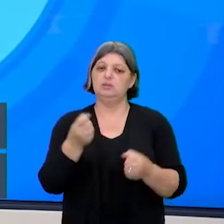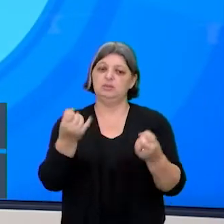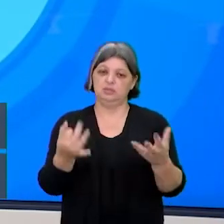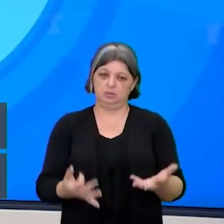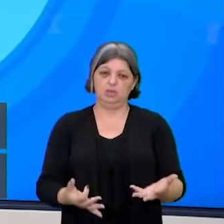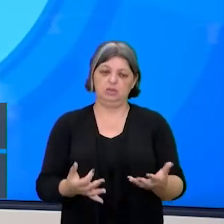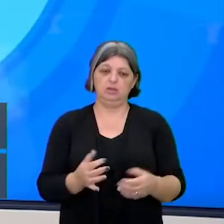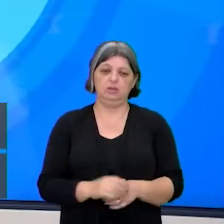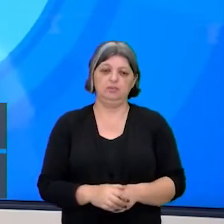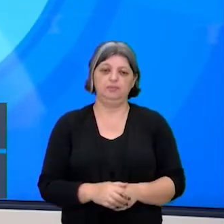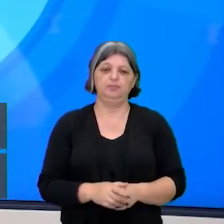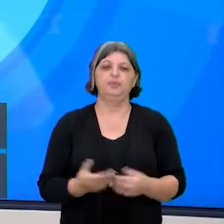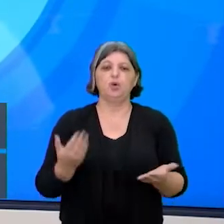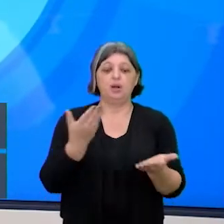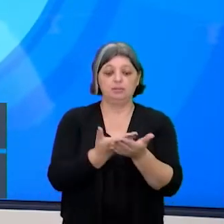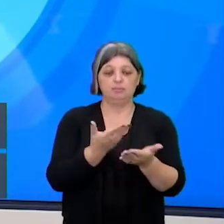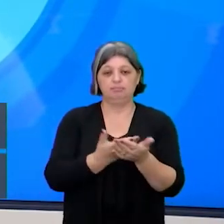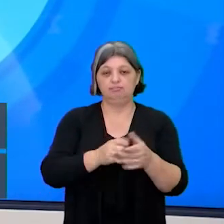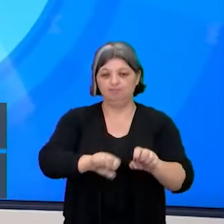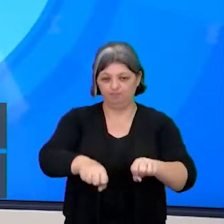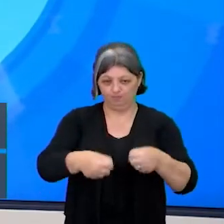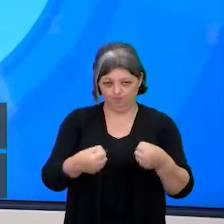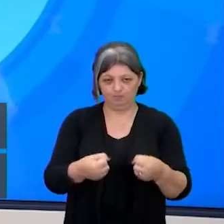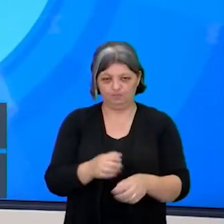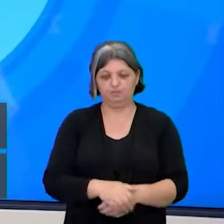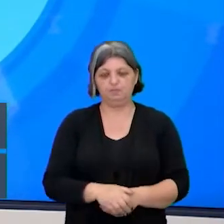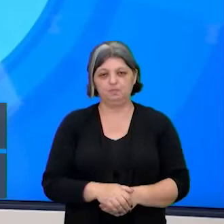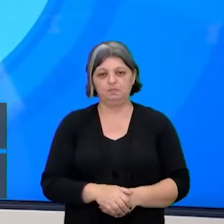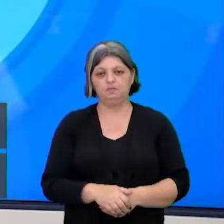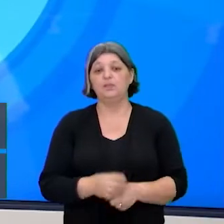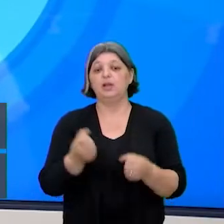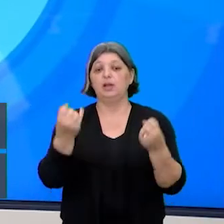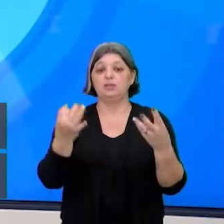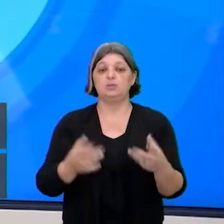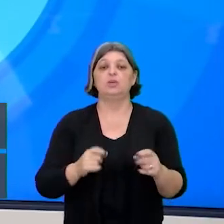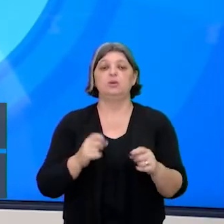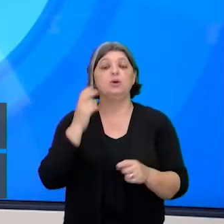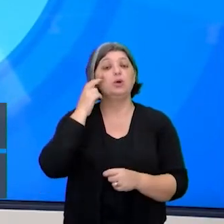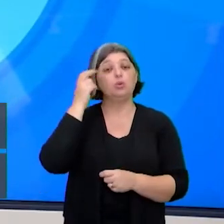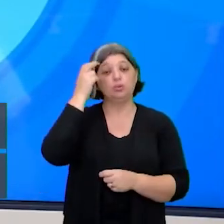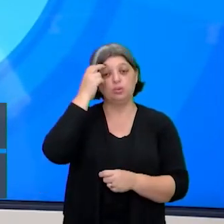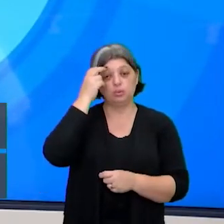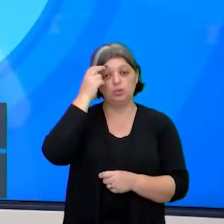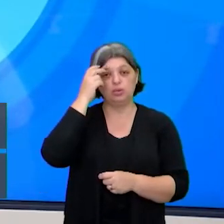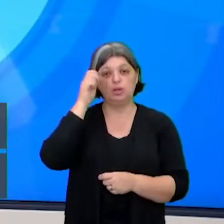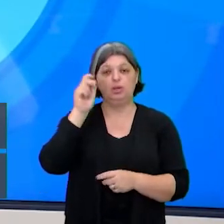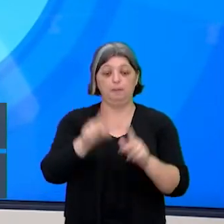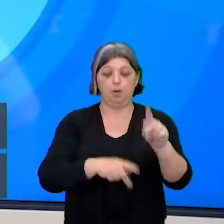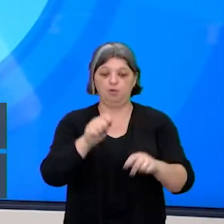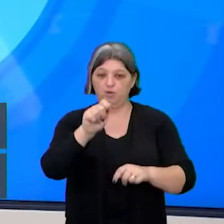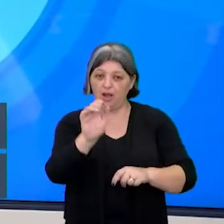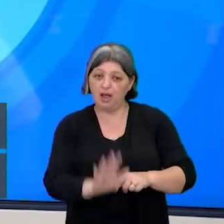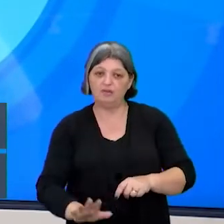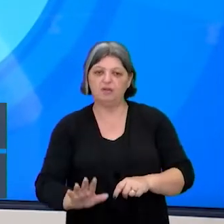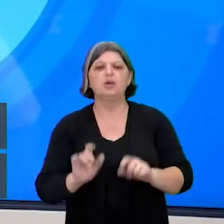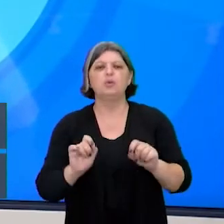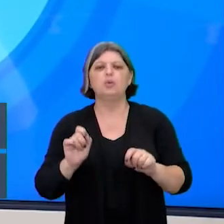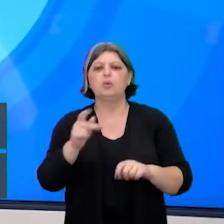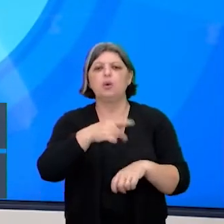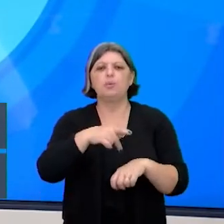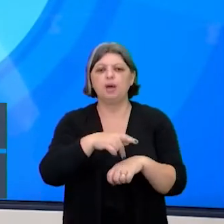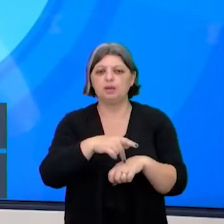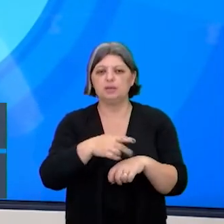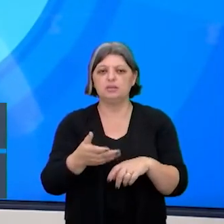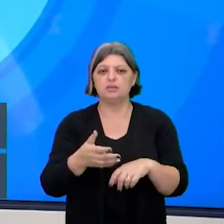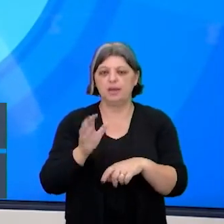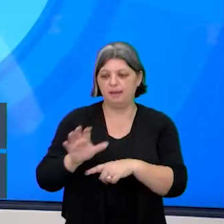esse é o momento de estudos intensivos, vamos reforçar. Quando for falar de cultura africana, qual é o país? Qual